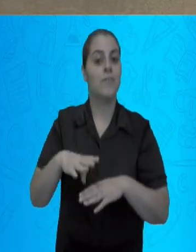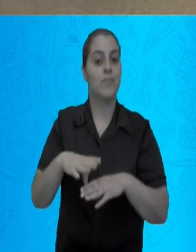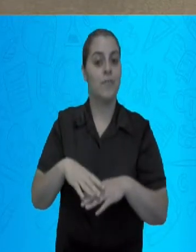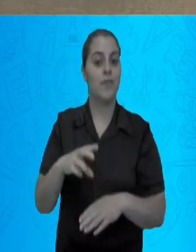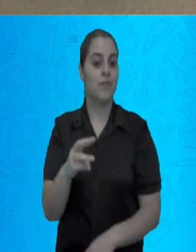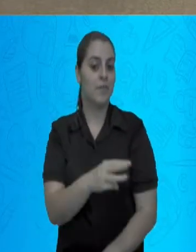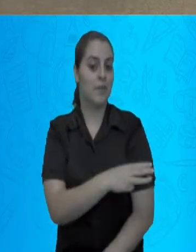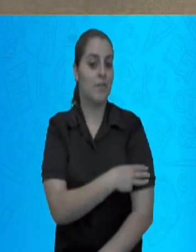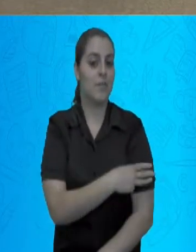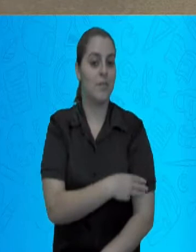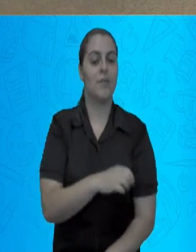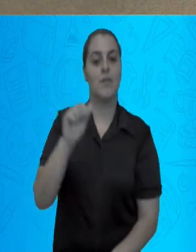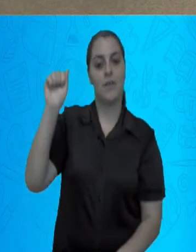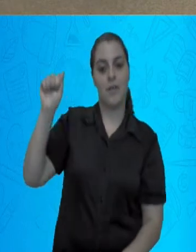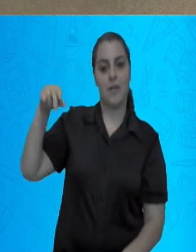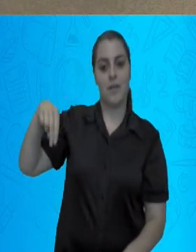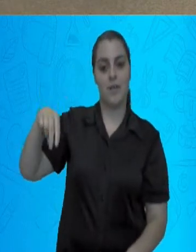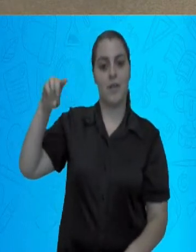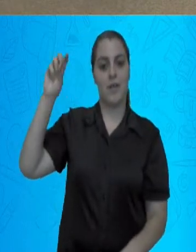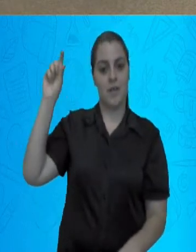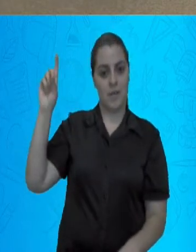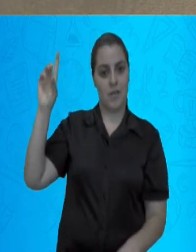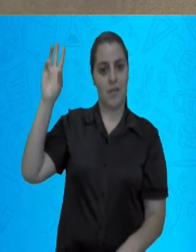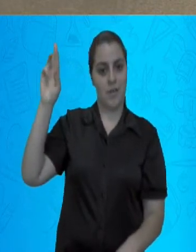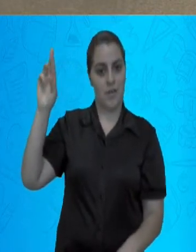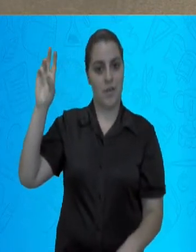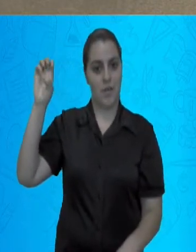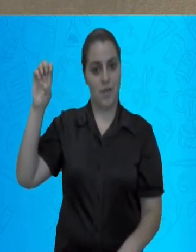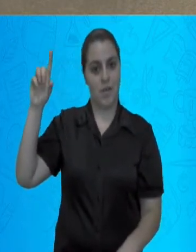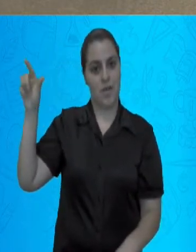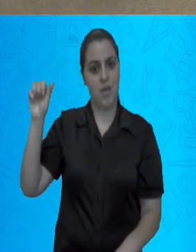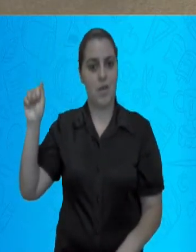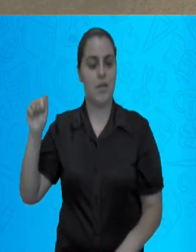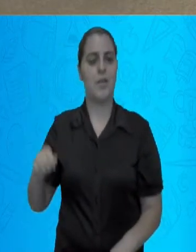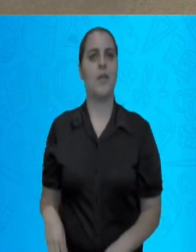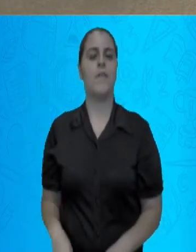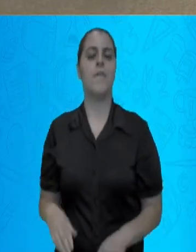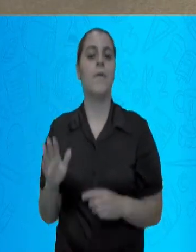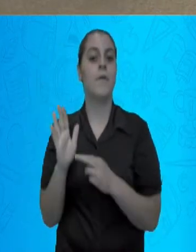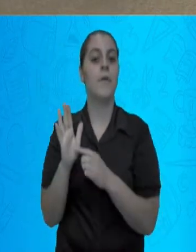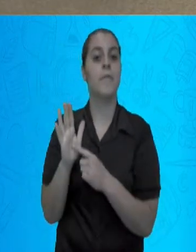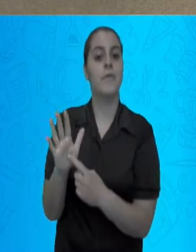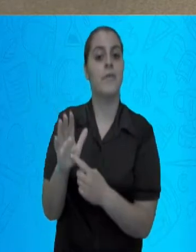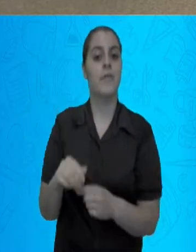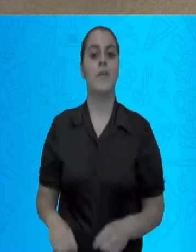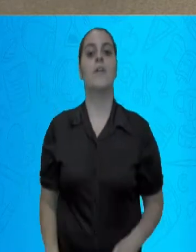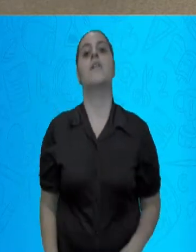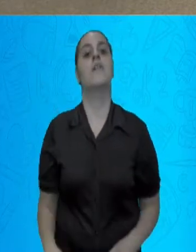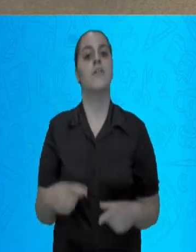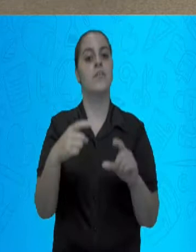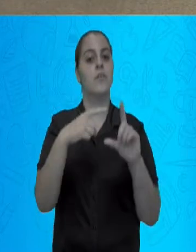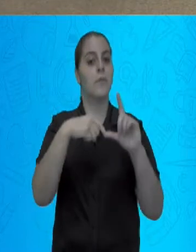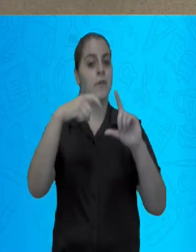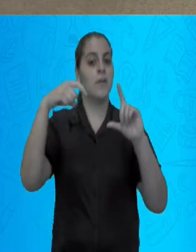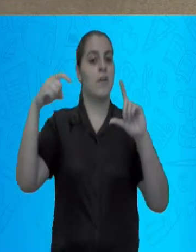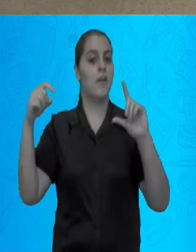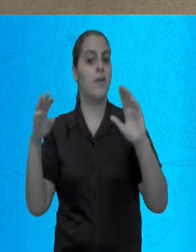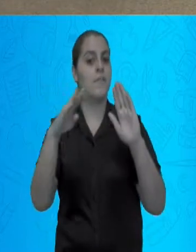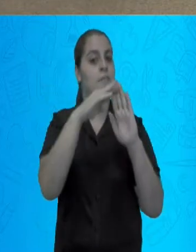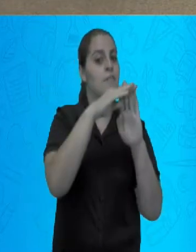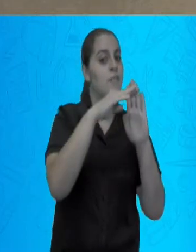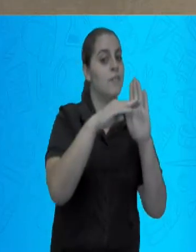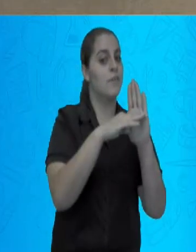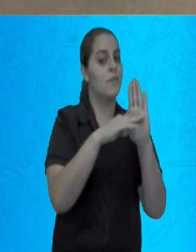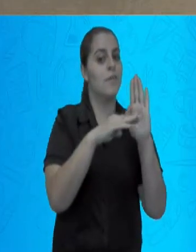o terceiro ano. Bom, e hoje eu vou trazer para vocês tabela e gráfico. Bom, na aula passada